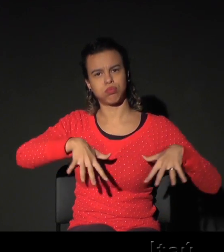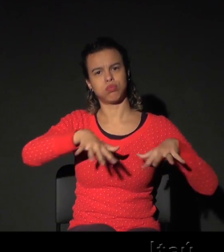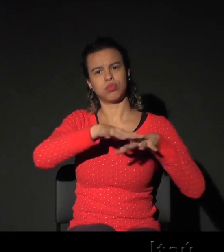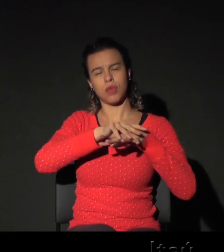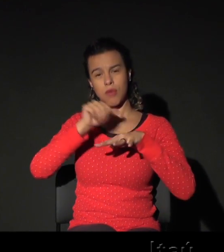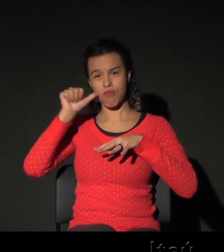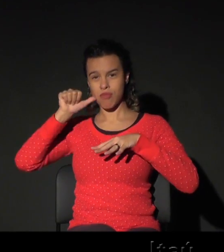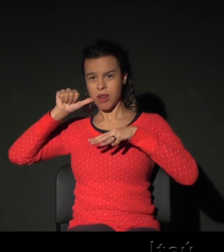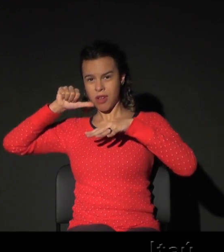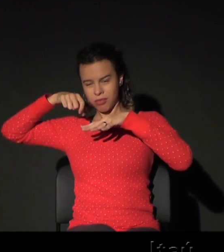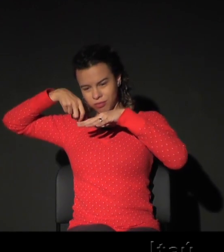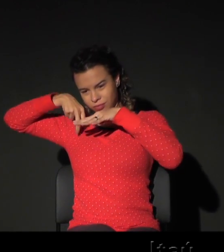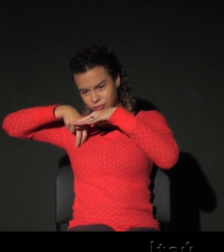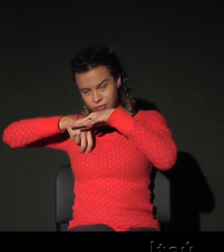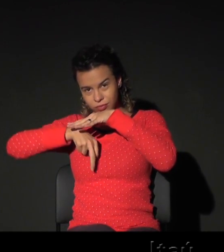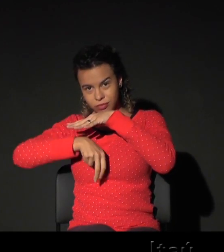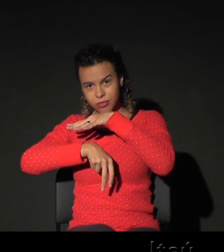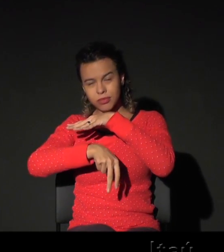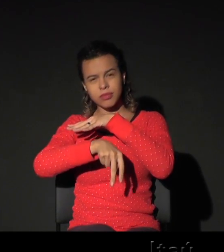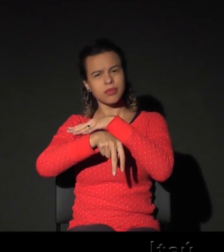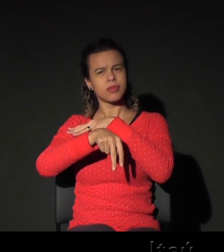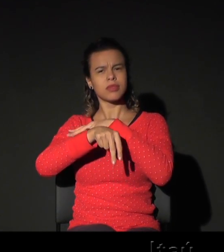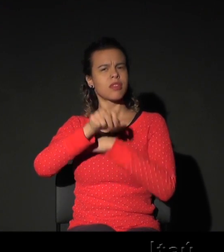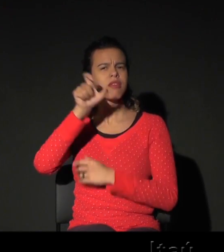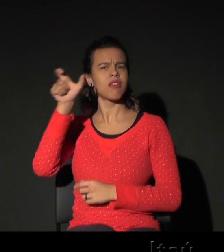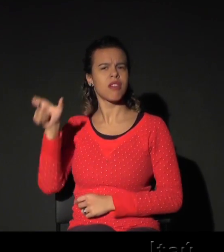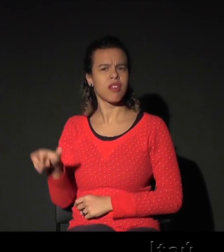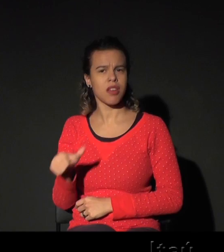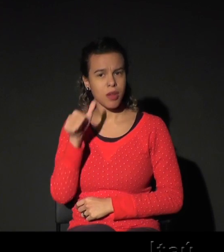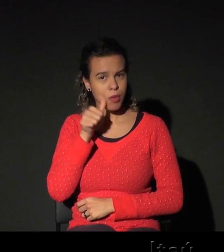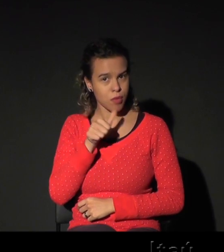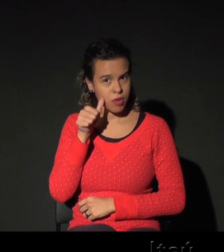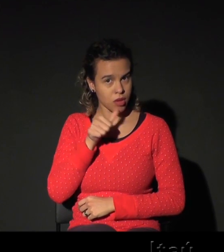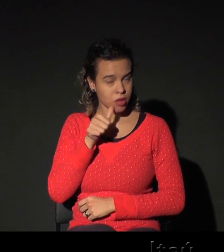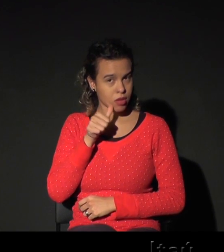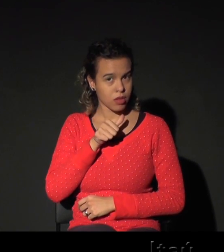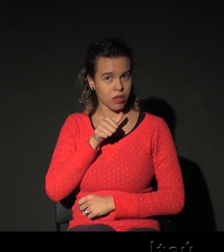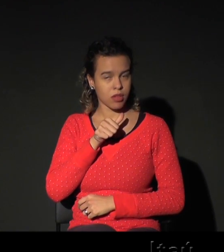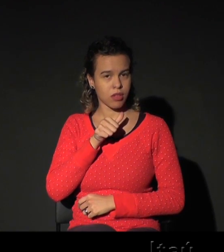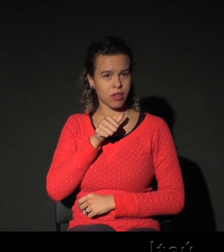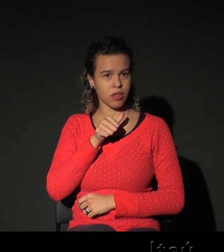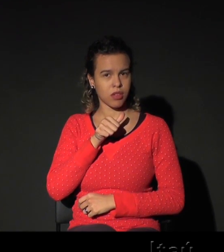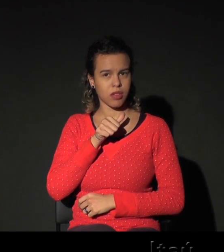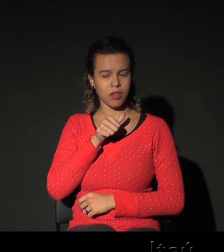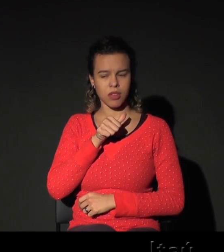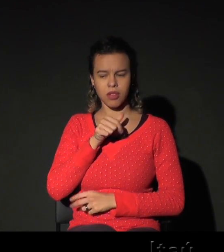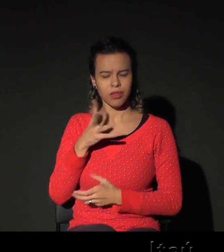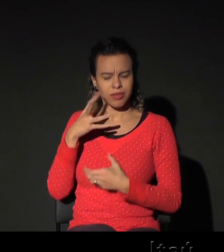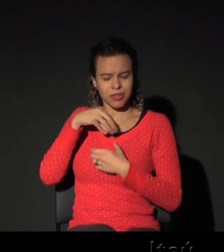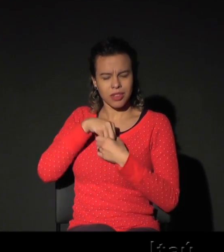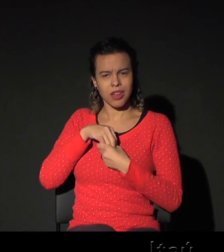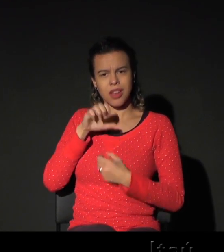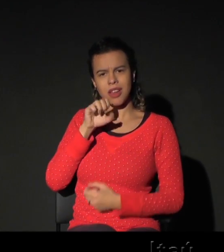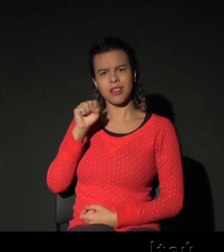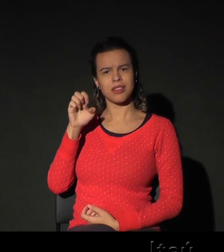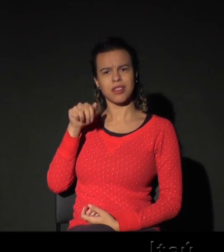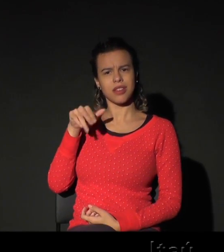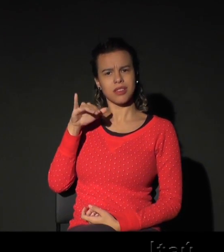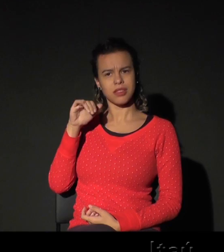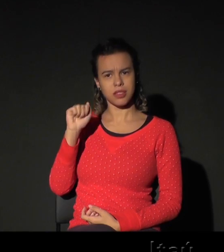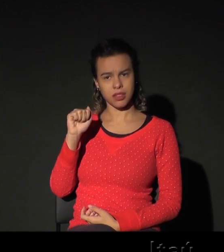passa por baixo disso quem é mulher Quem é essa que essência é